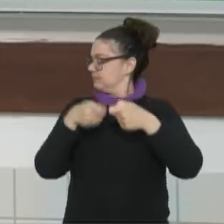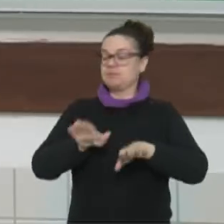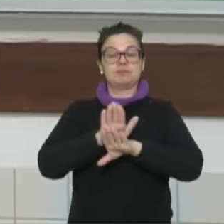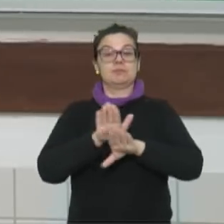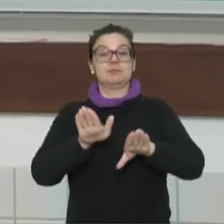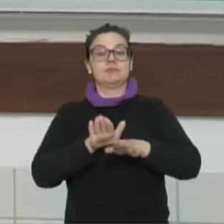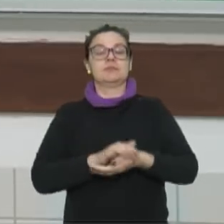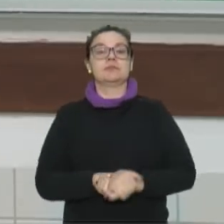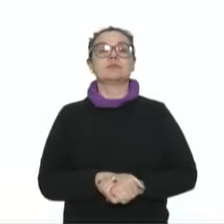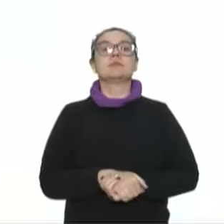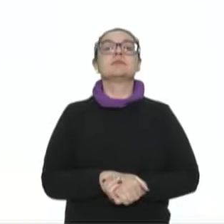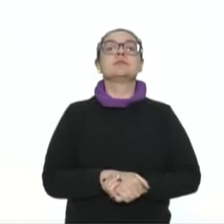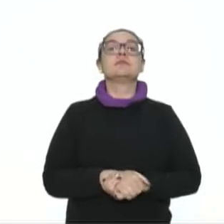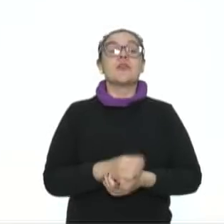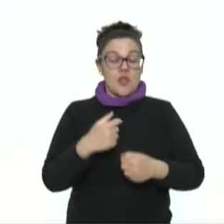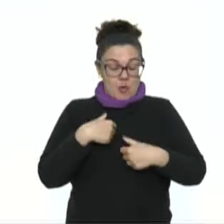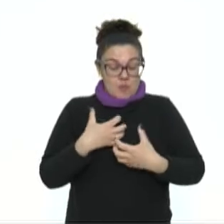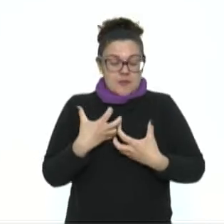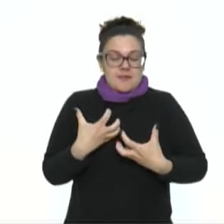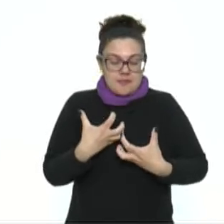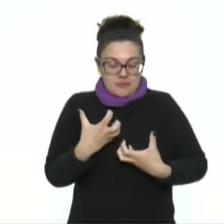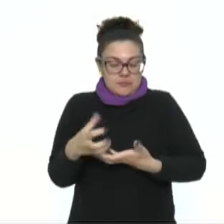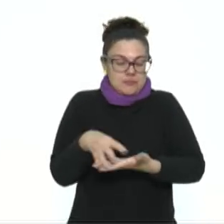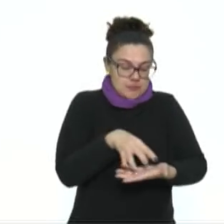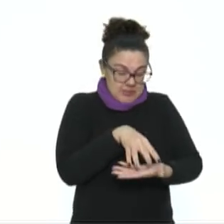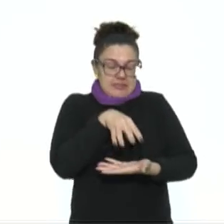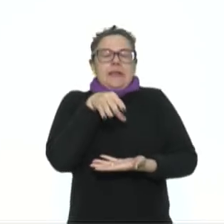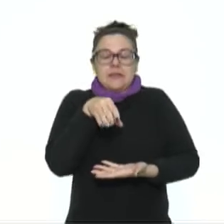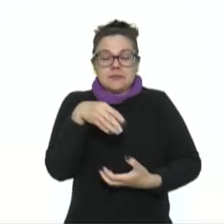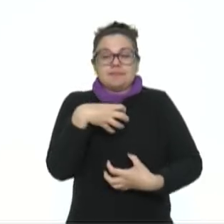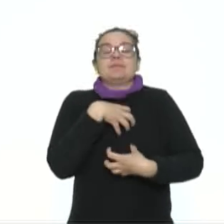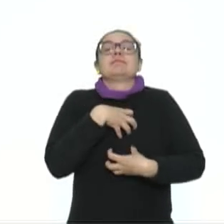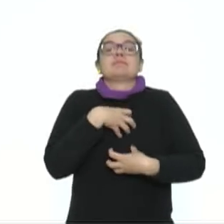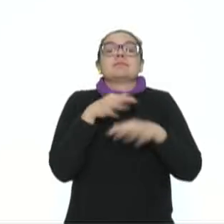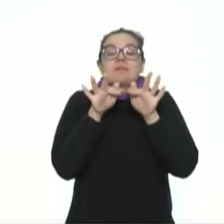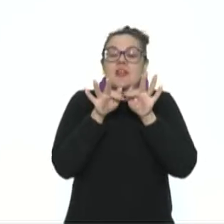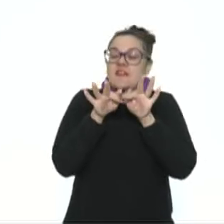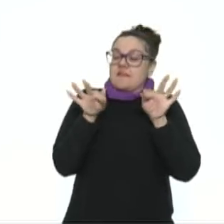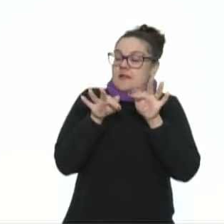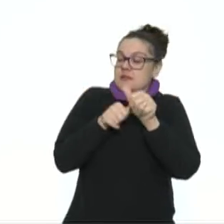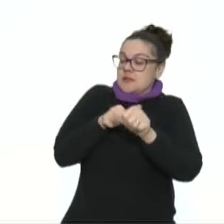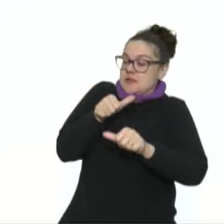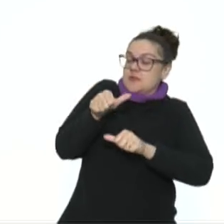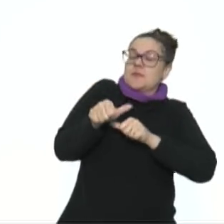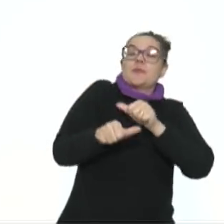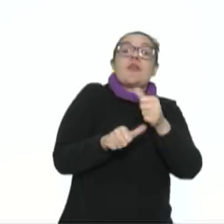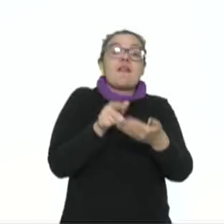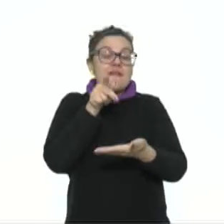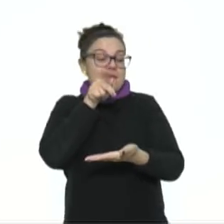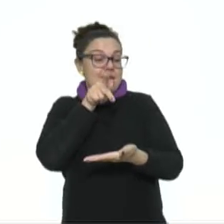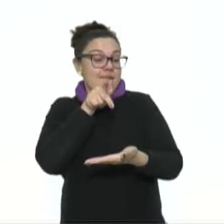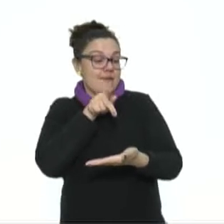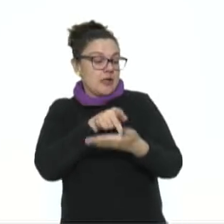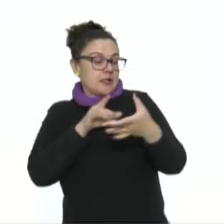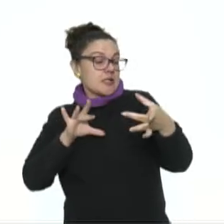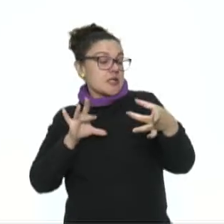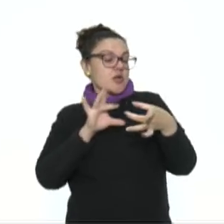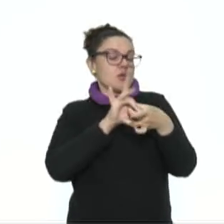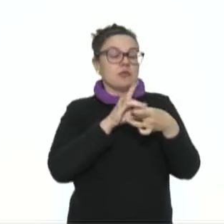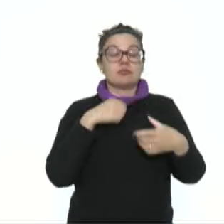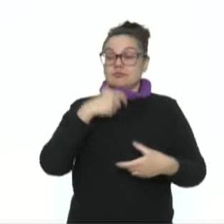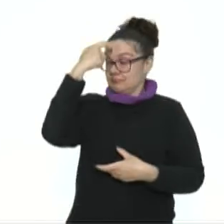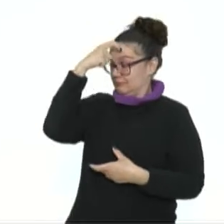preciso. Quero para mim o espírito desta frase, transformada a forma para casar como eu